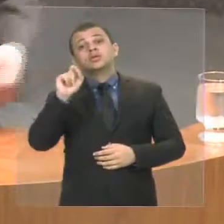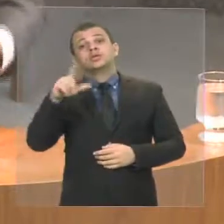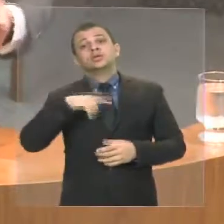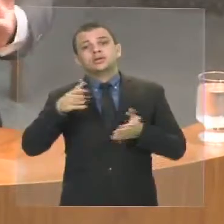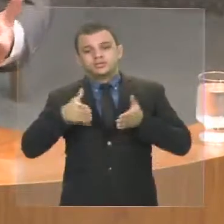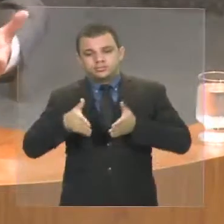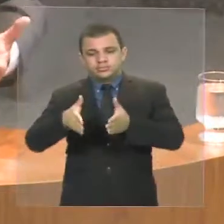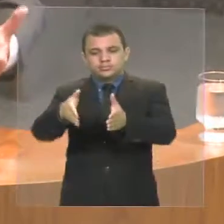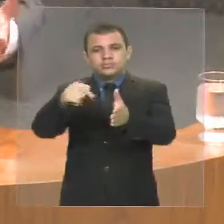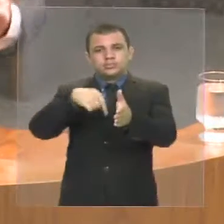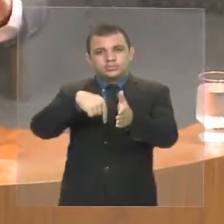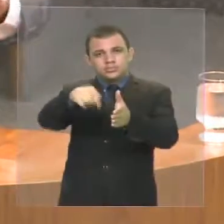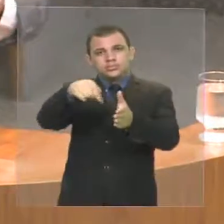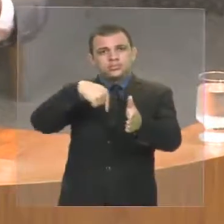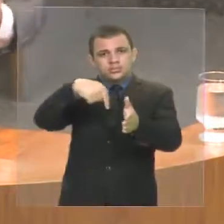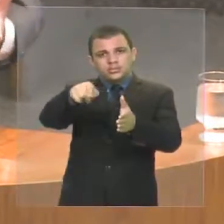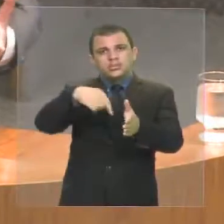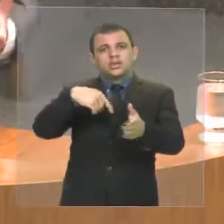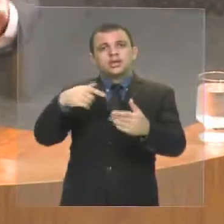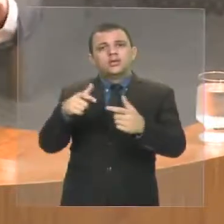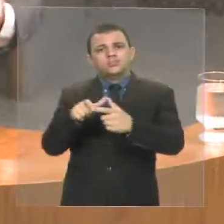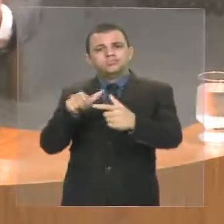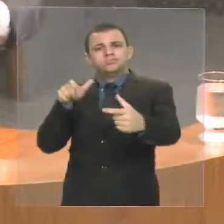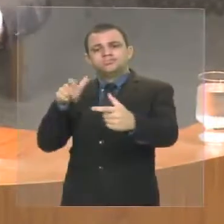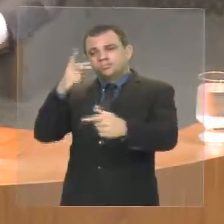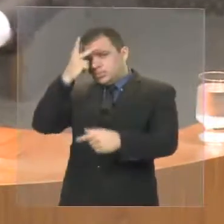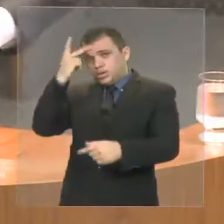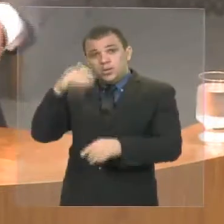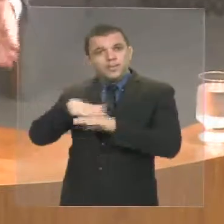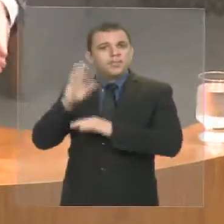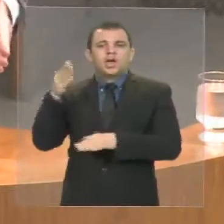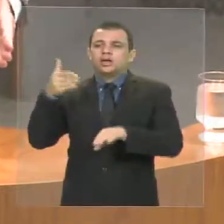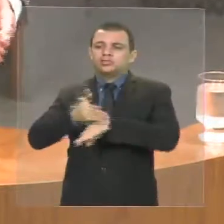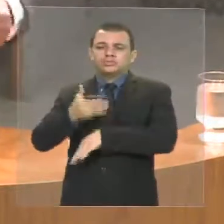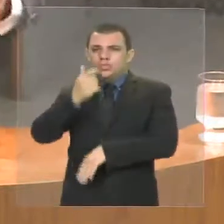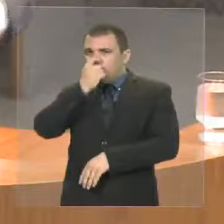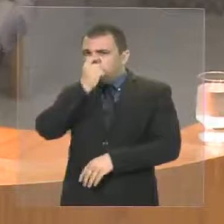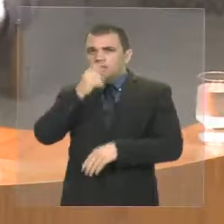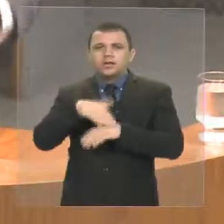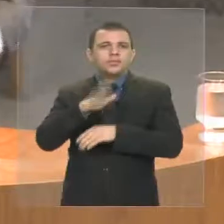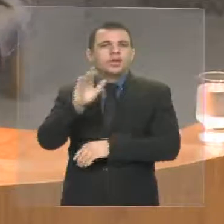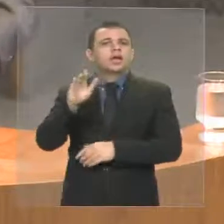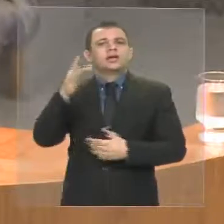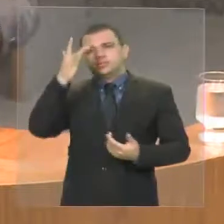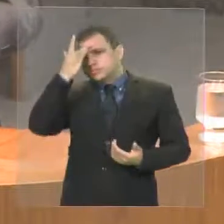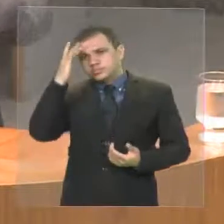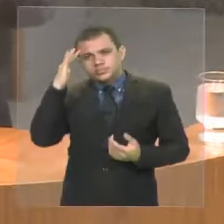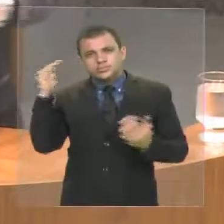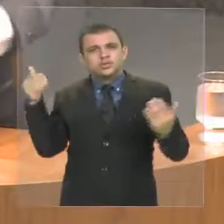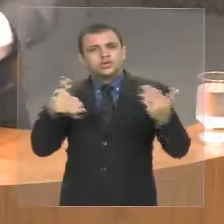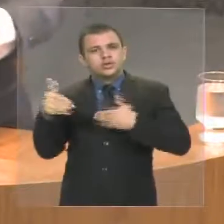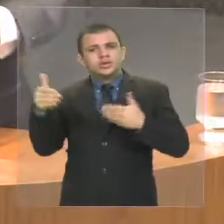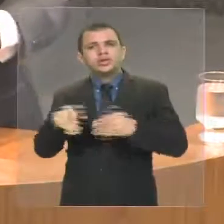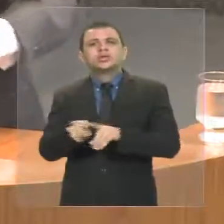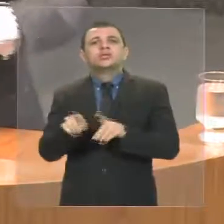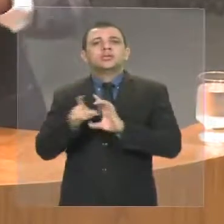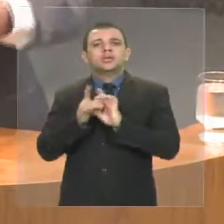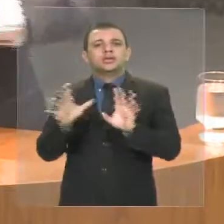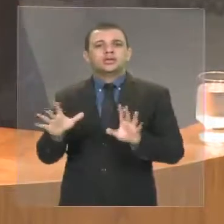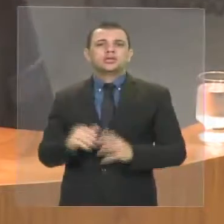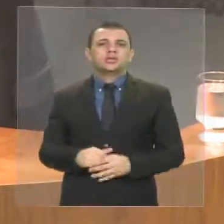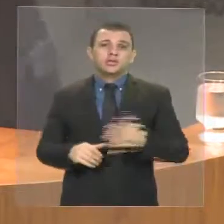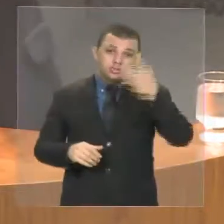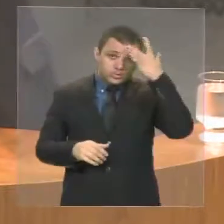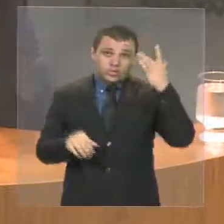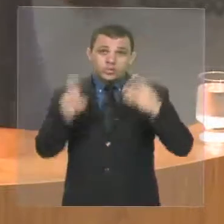transportes que trafegue mais gente, que carregue mais gente e que ele seja livre. A pessoa que pega o transporte no Baiobão sabe que